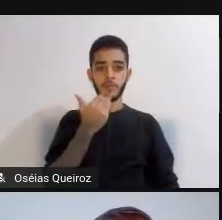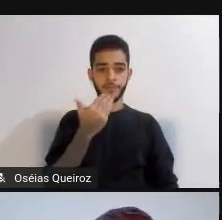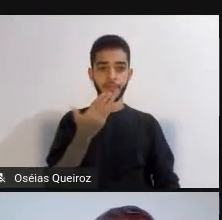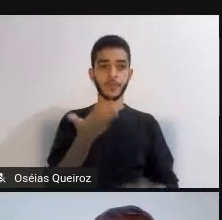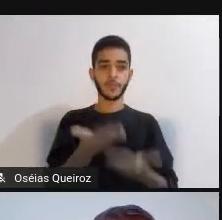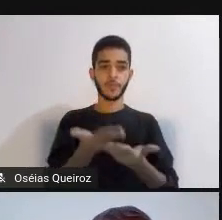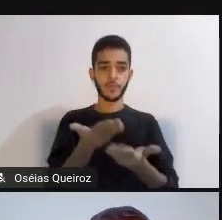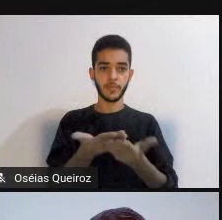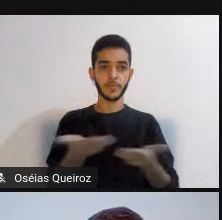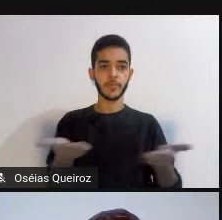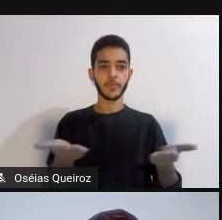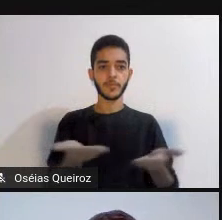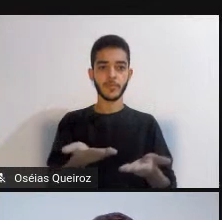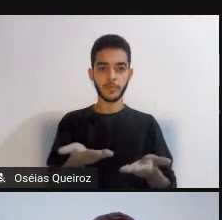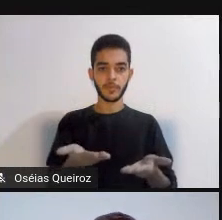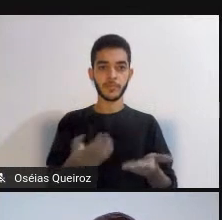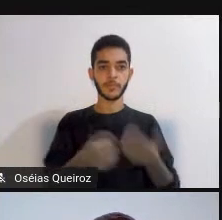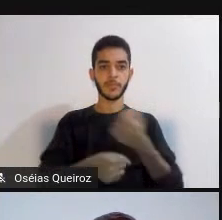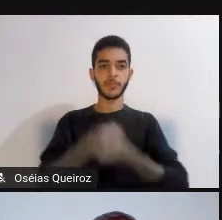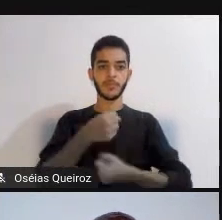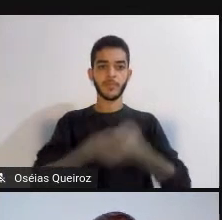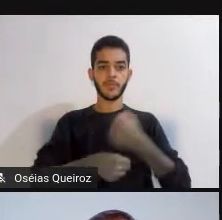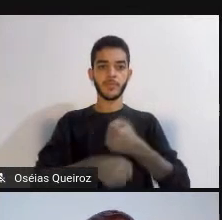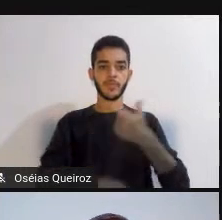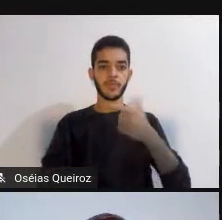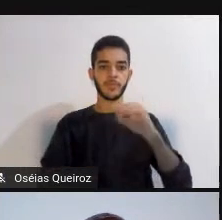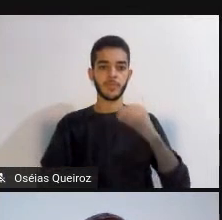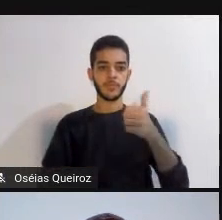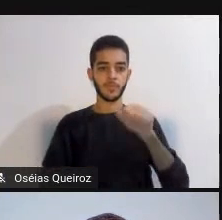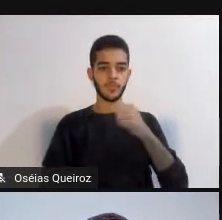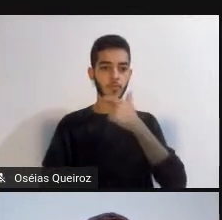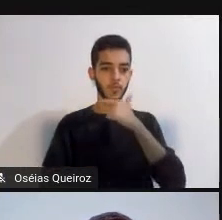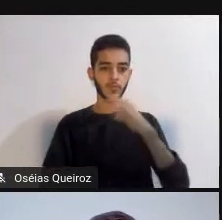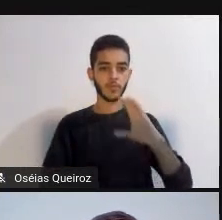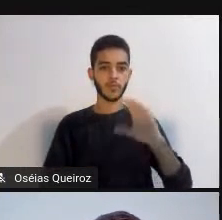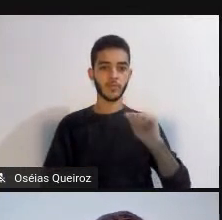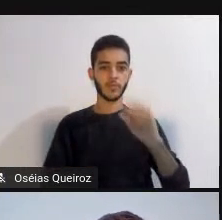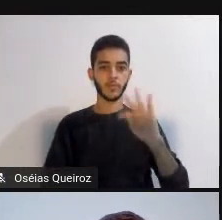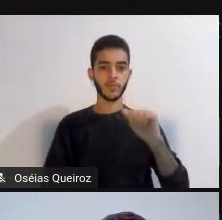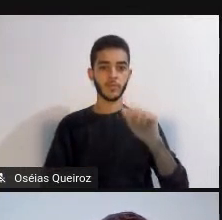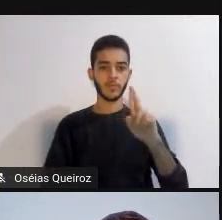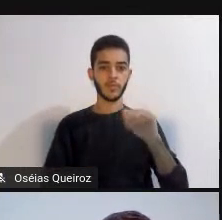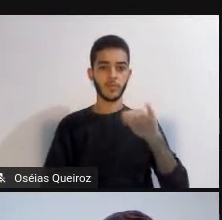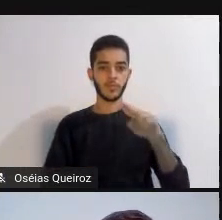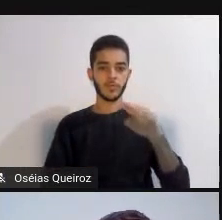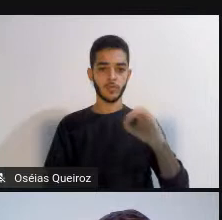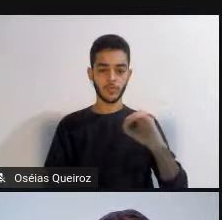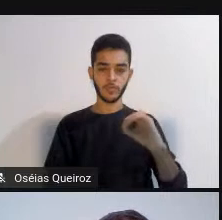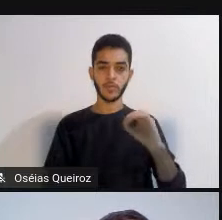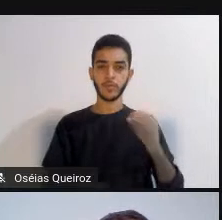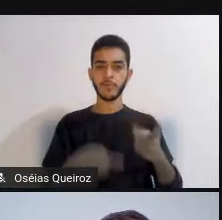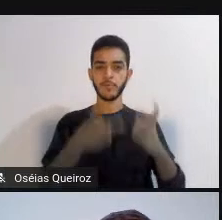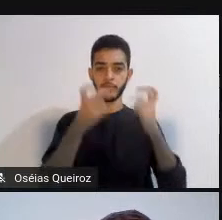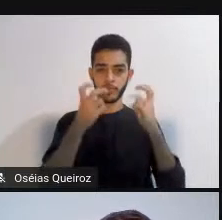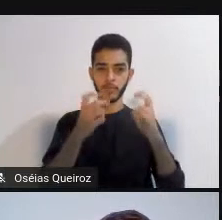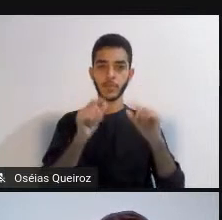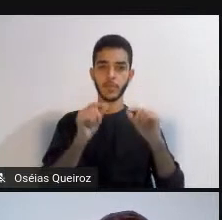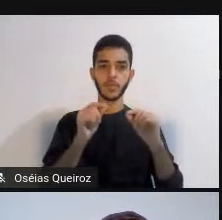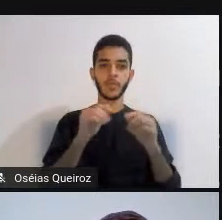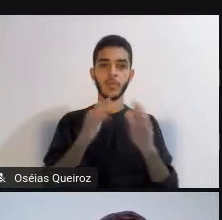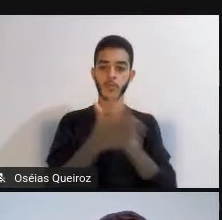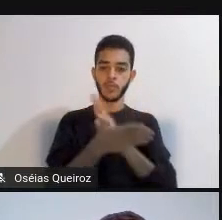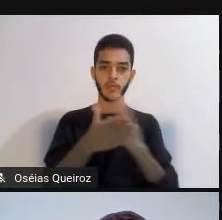de Catarino e colaboradores de 2018, ele identificou um padrão, onde ele observou que em algumas espécies de mexilhões,